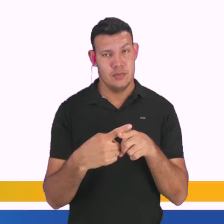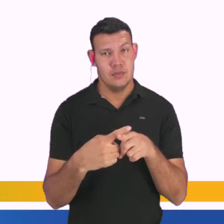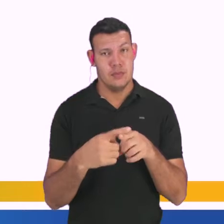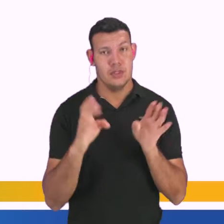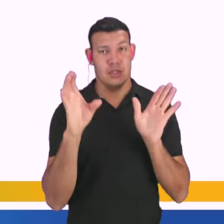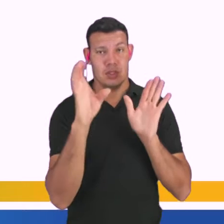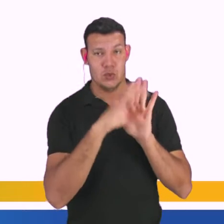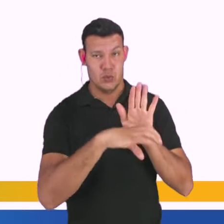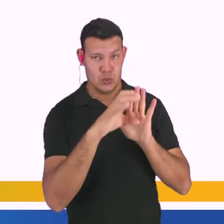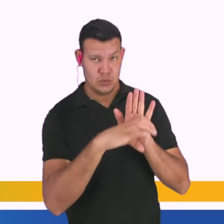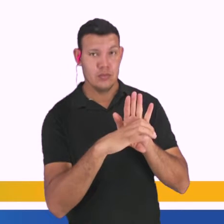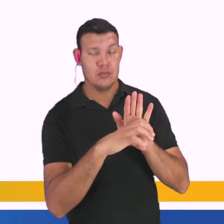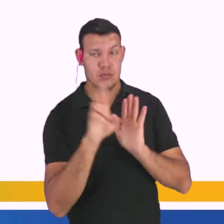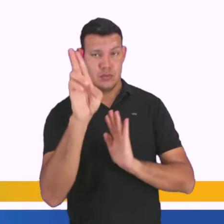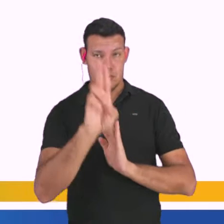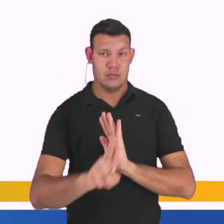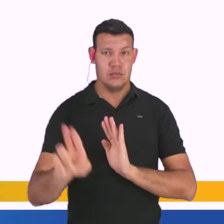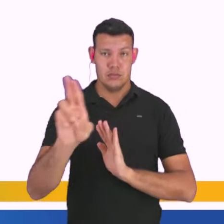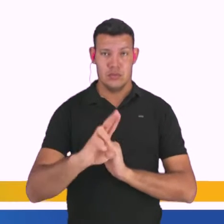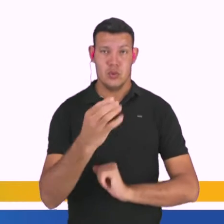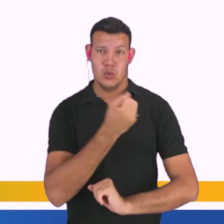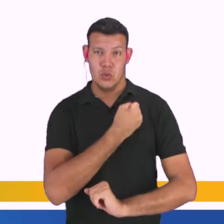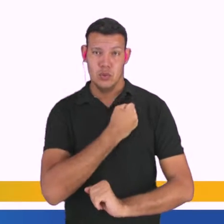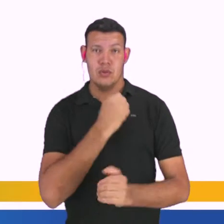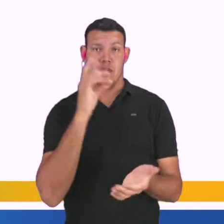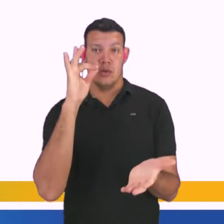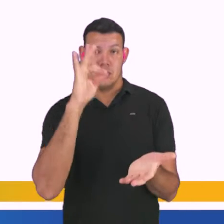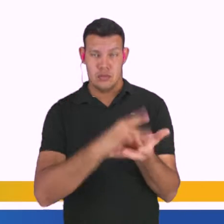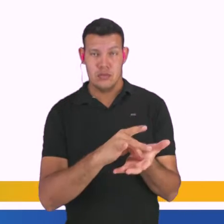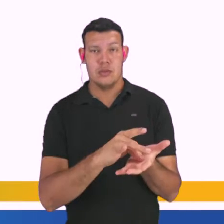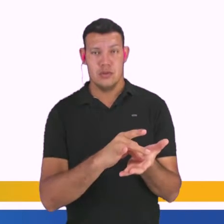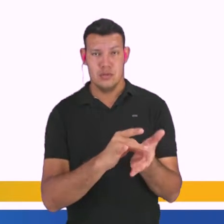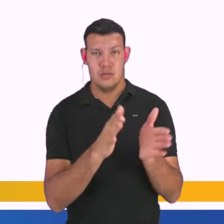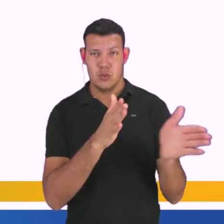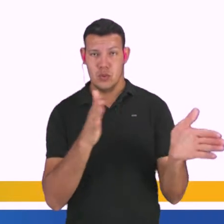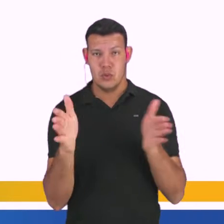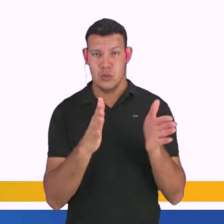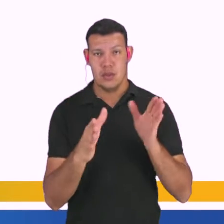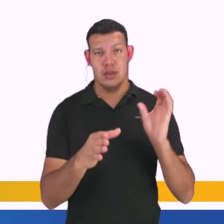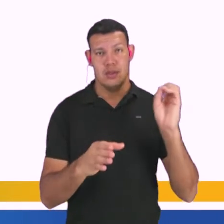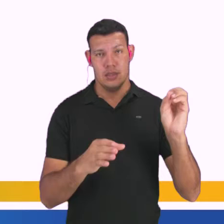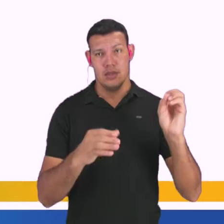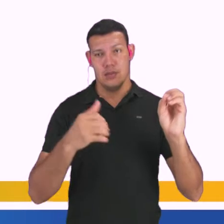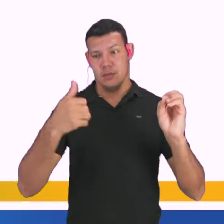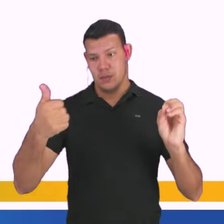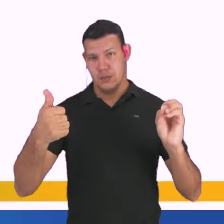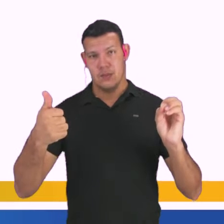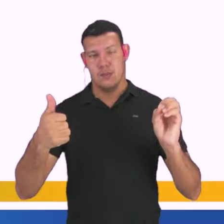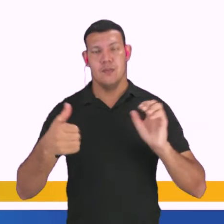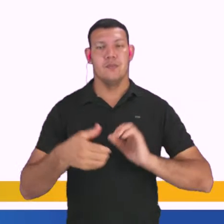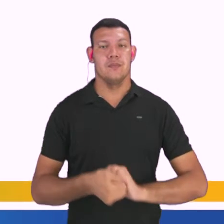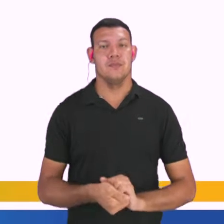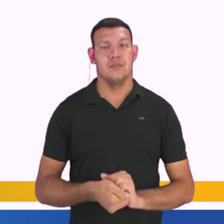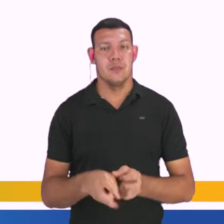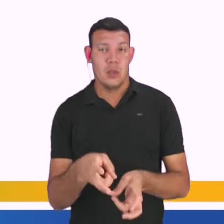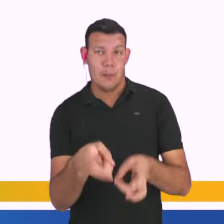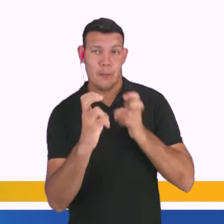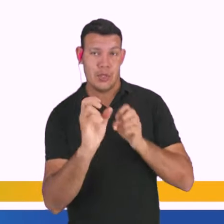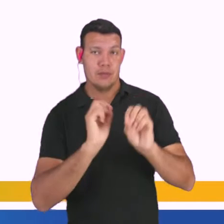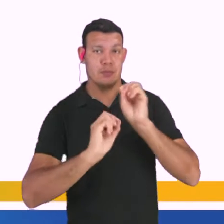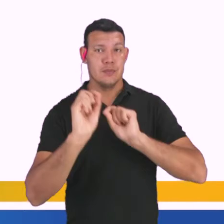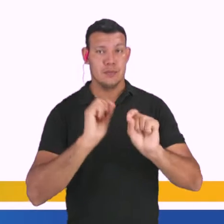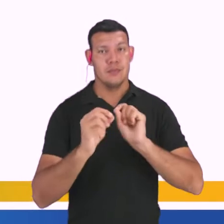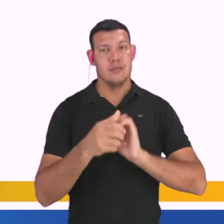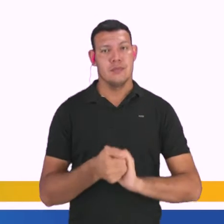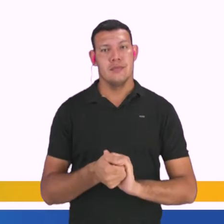dessa definição que nós utilizamos os números reais serão no intervalo entre 0 e 1 e aí você vai perceber